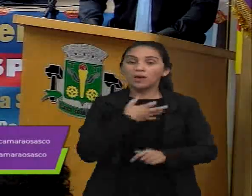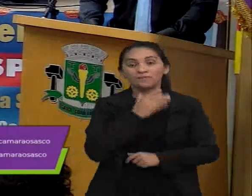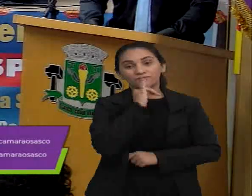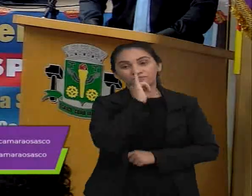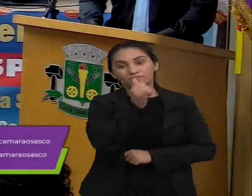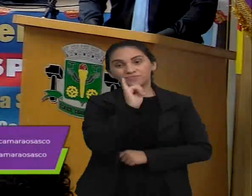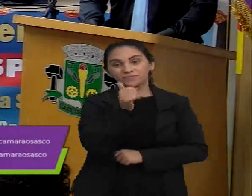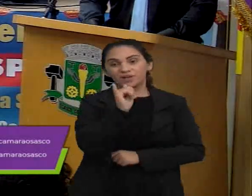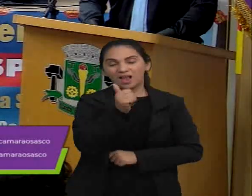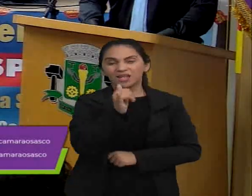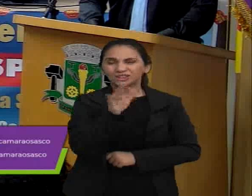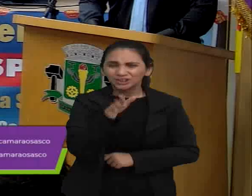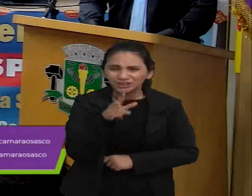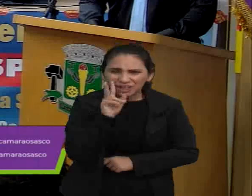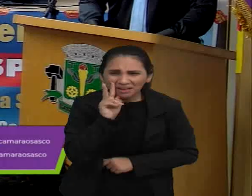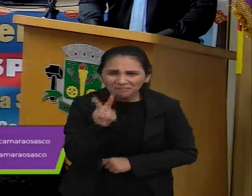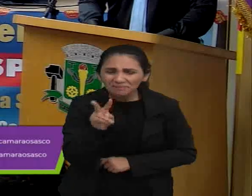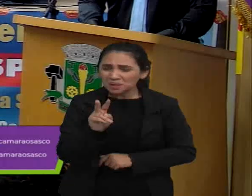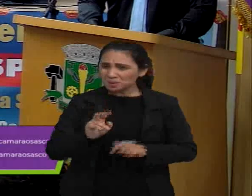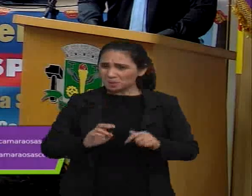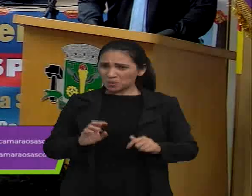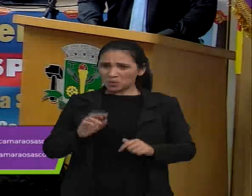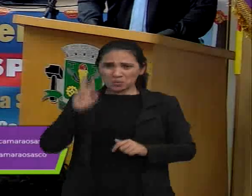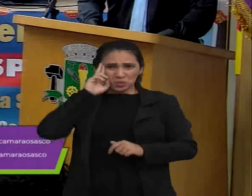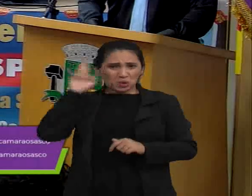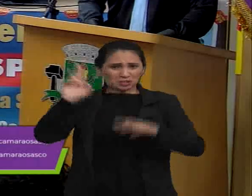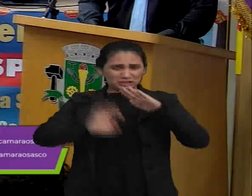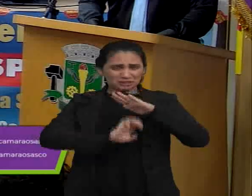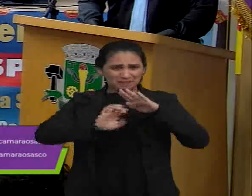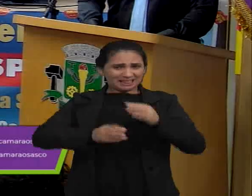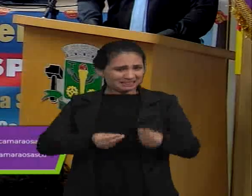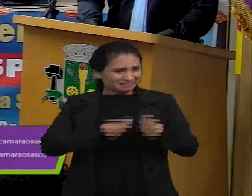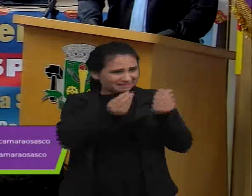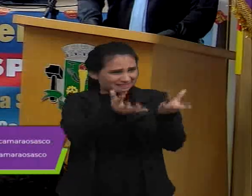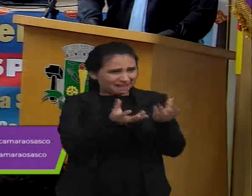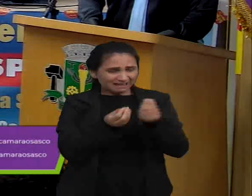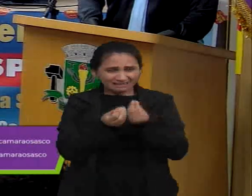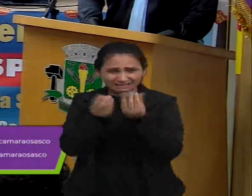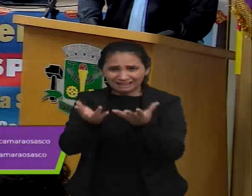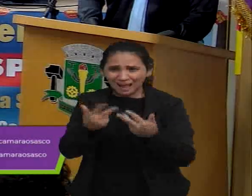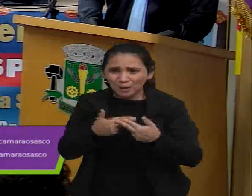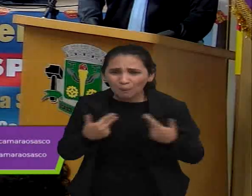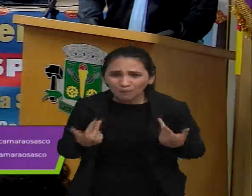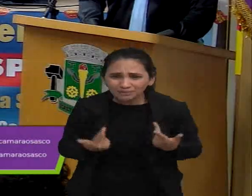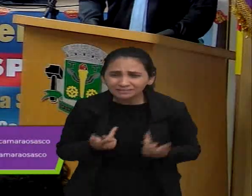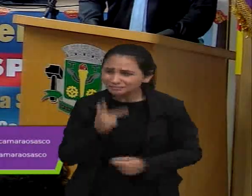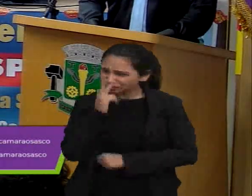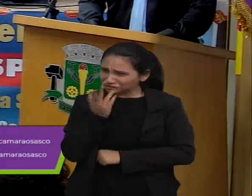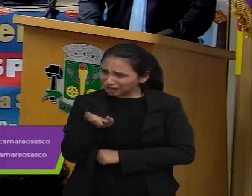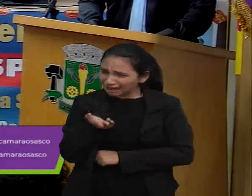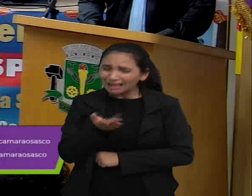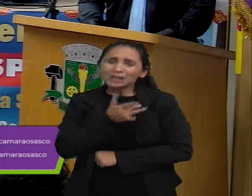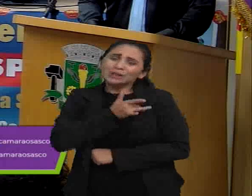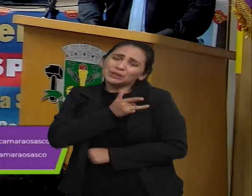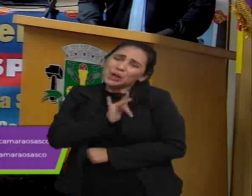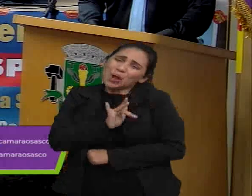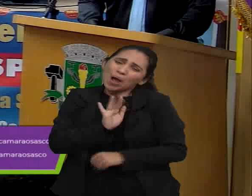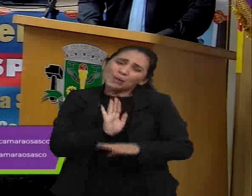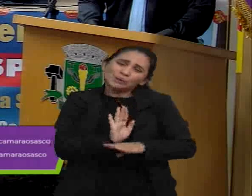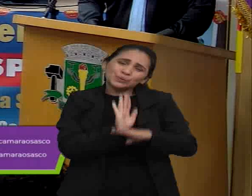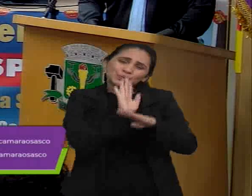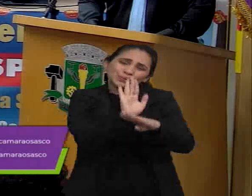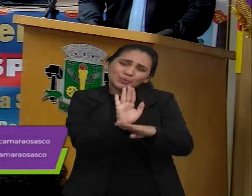vocês vocês já viram um empresário dando alguma coisa para os outros já viu um empresário fazendo caridade sem buscar